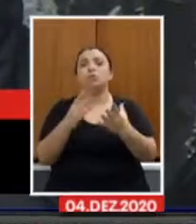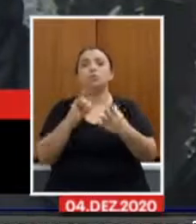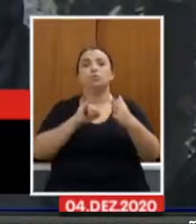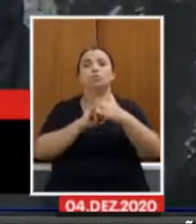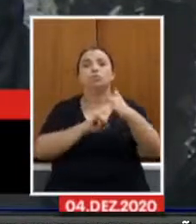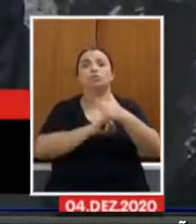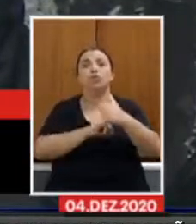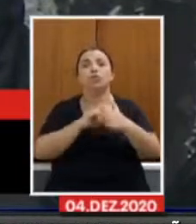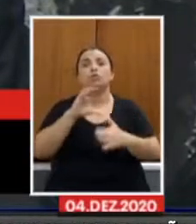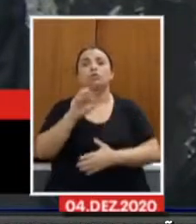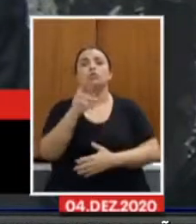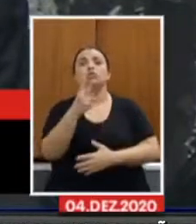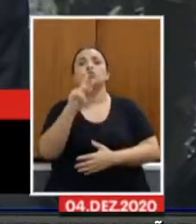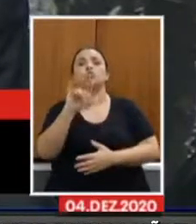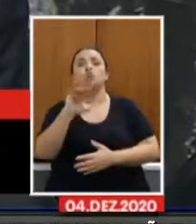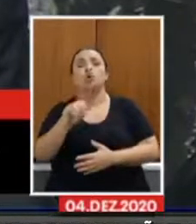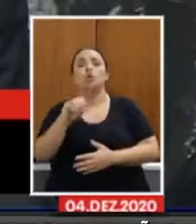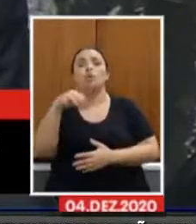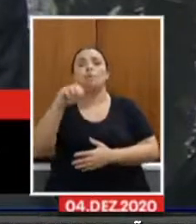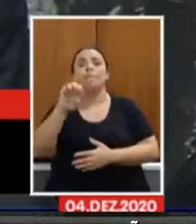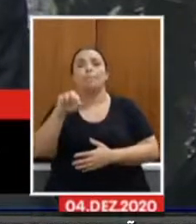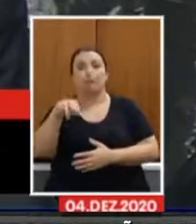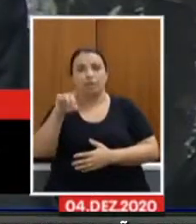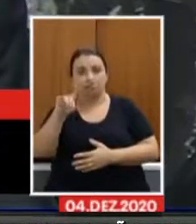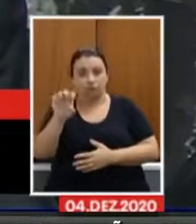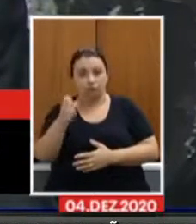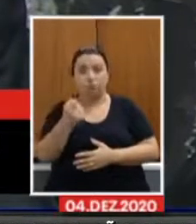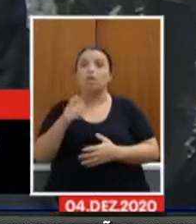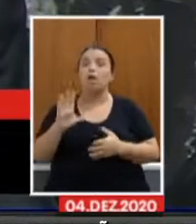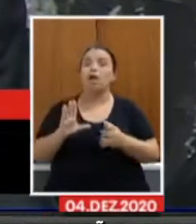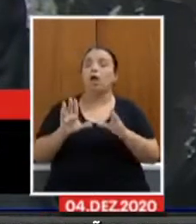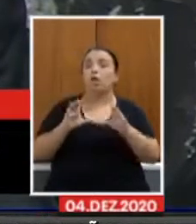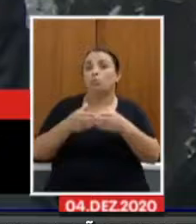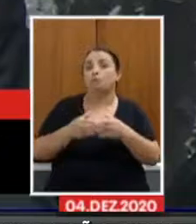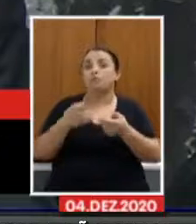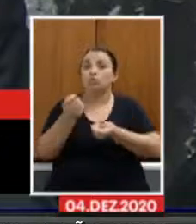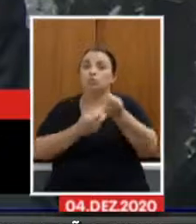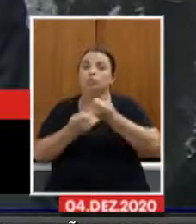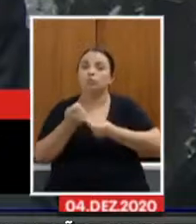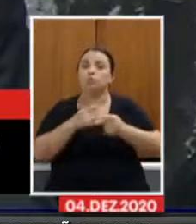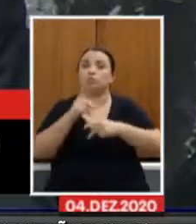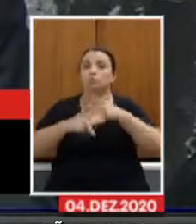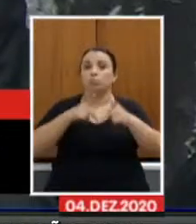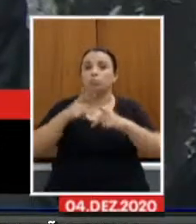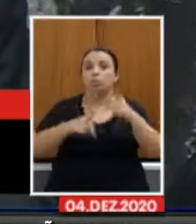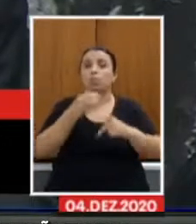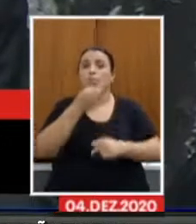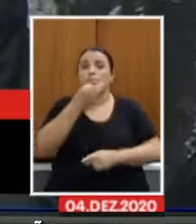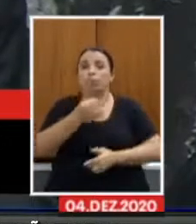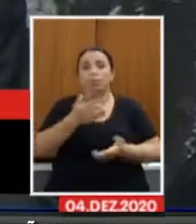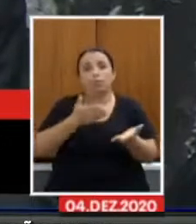ICMBio, os imóveis que especifica. A Comissão de Administração Pública opina pela aprovação do projeto.